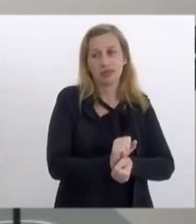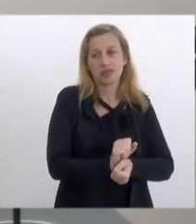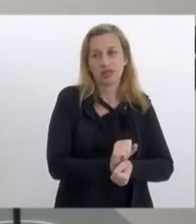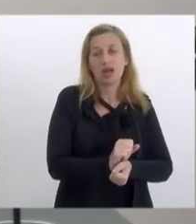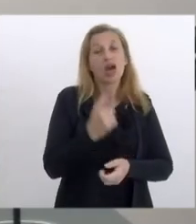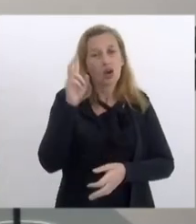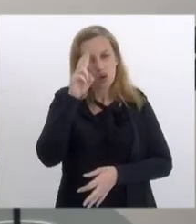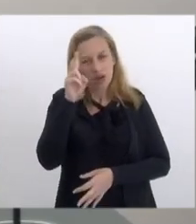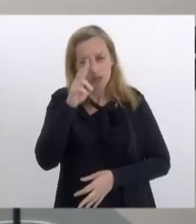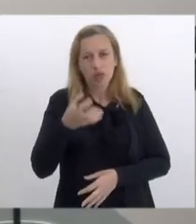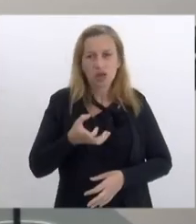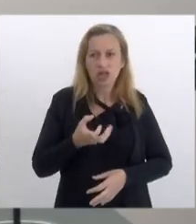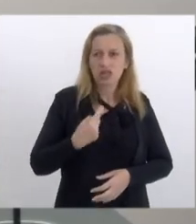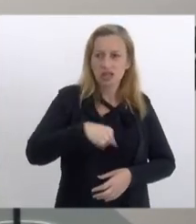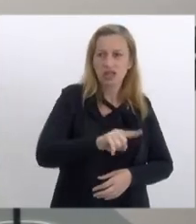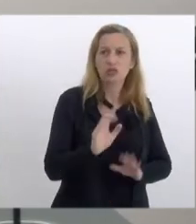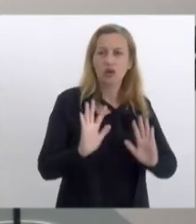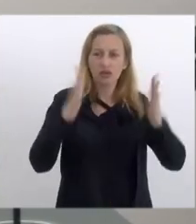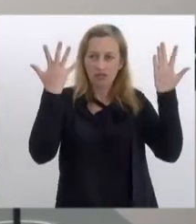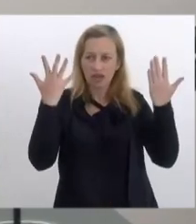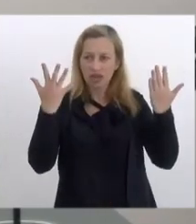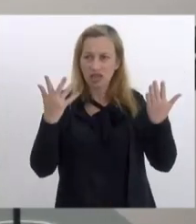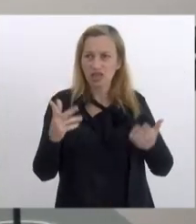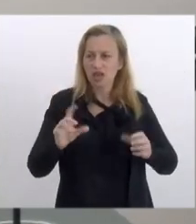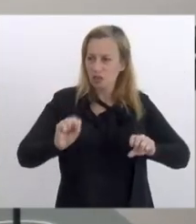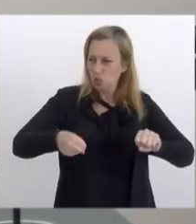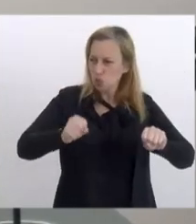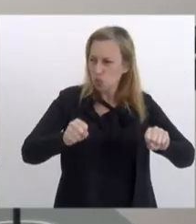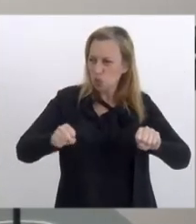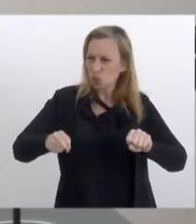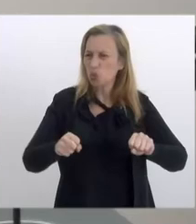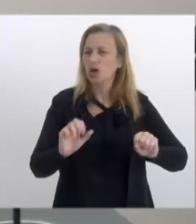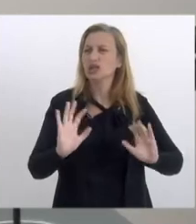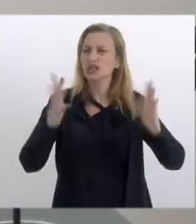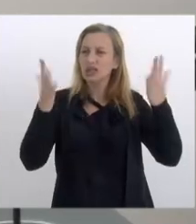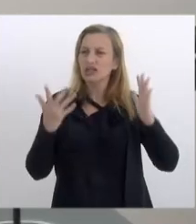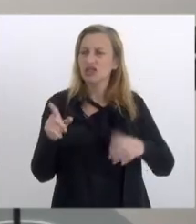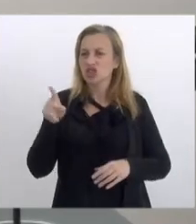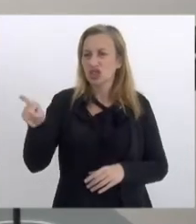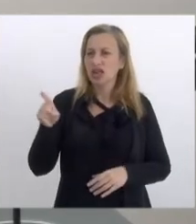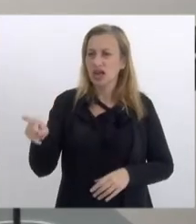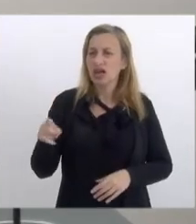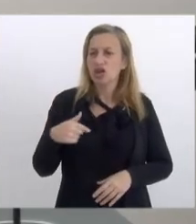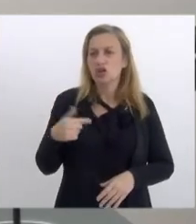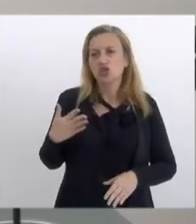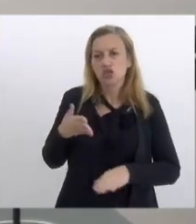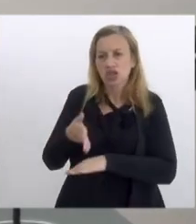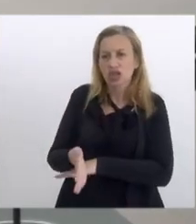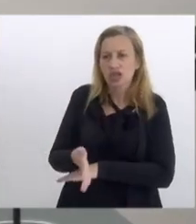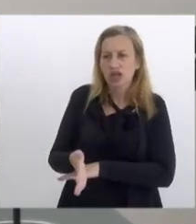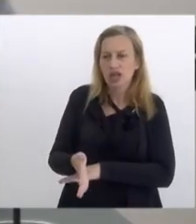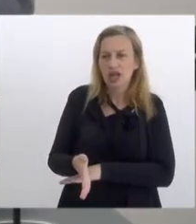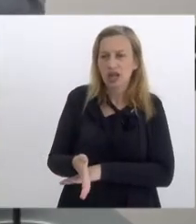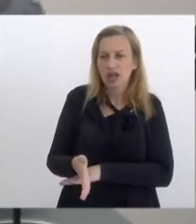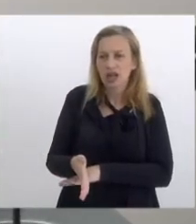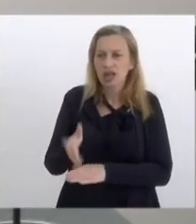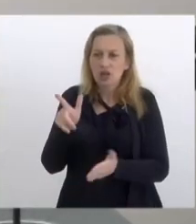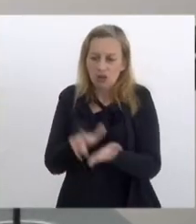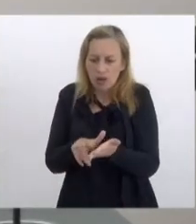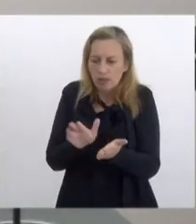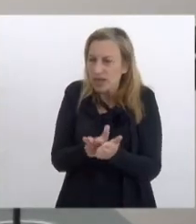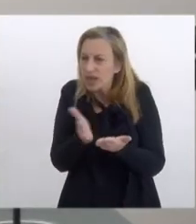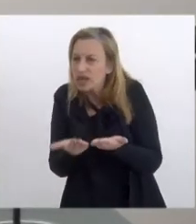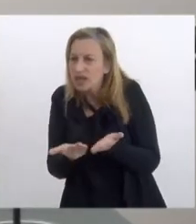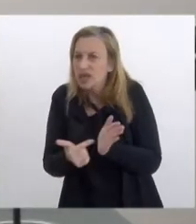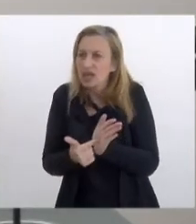me lembro que eu quis ir numa festa que estava o pessoal da moto, uma festa da cidade de aniversário. Cheguei lá com o modelo, vou chegar com isso aqui.